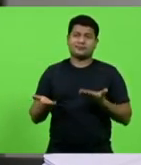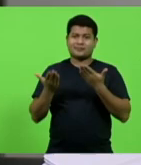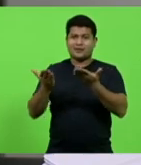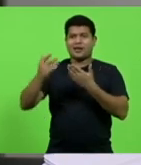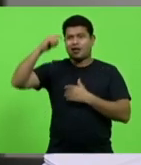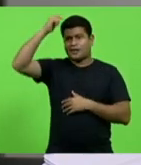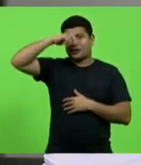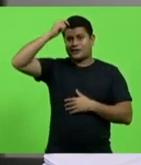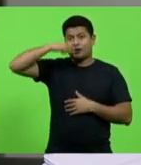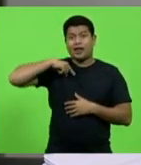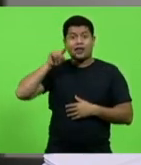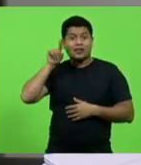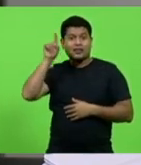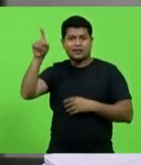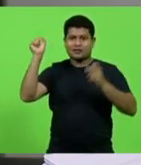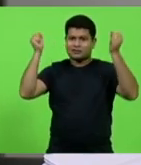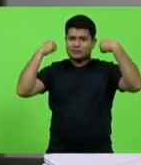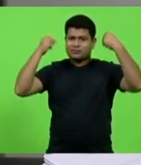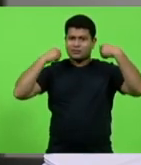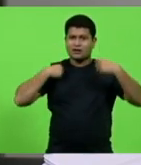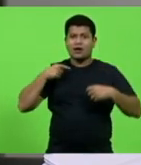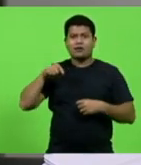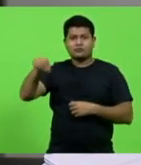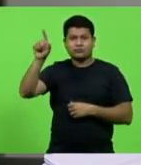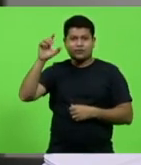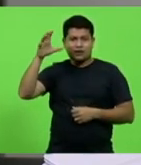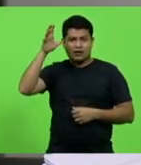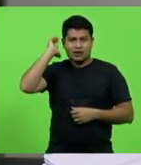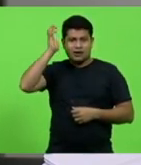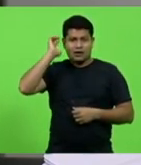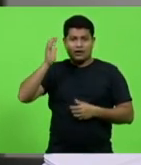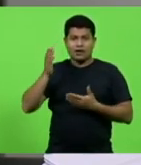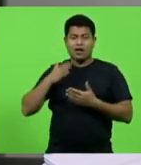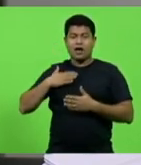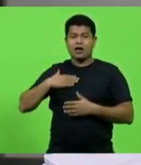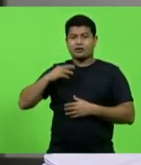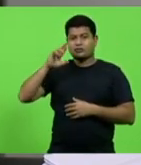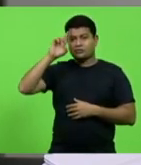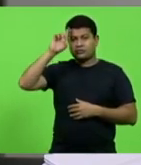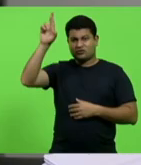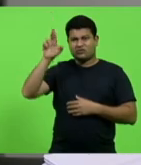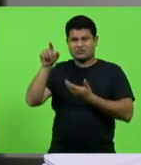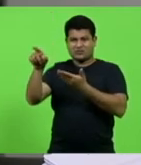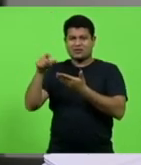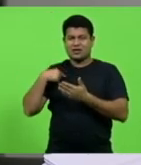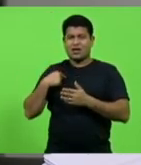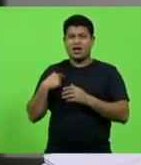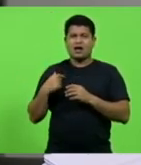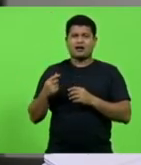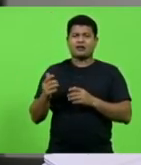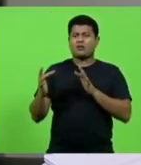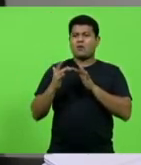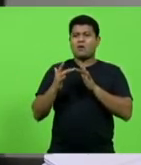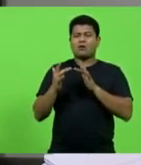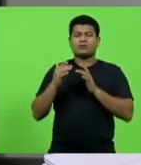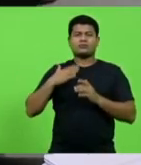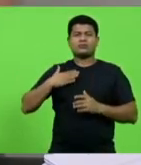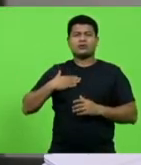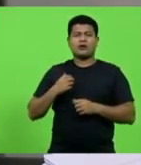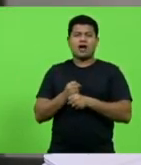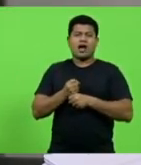lá em Chapecó, quando eu vou para a rádio, a dona da rádio foi minha colega por anos no Colégio Bom Pastor. Quando eu